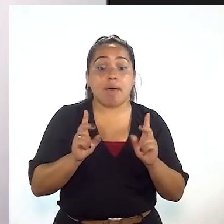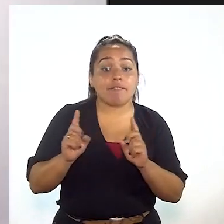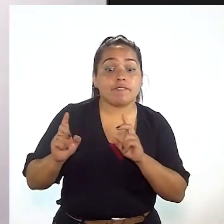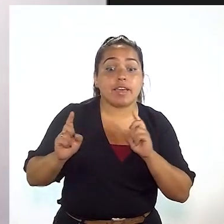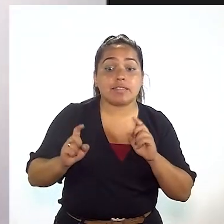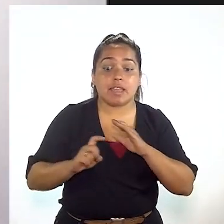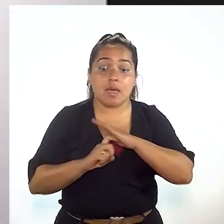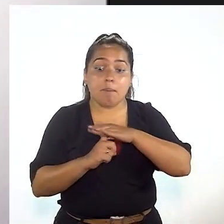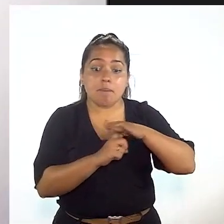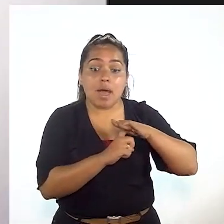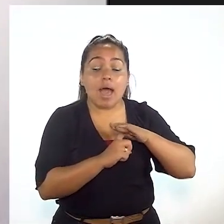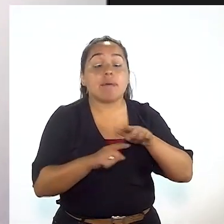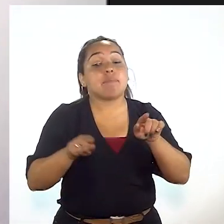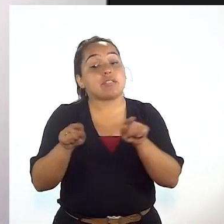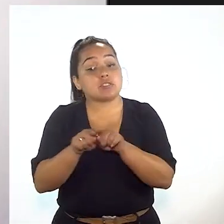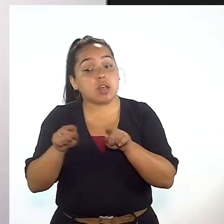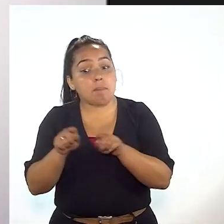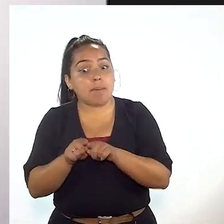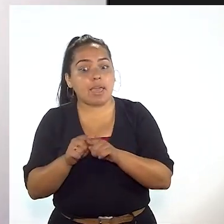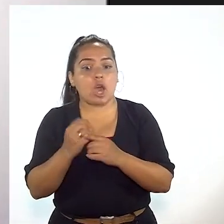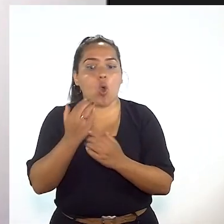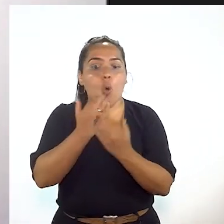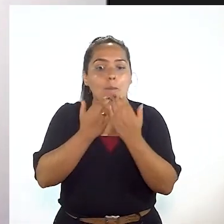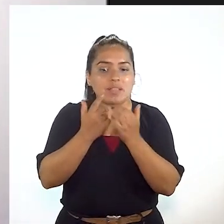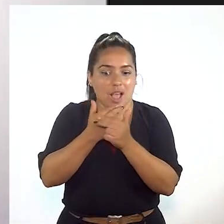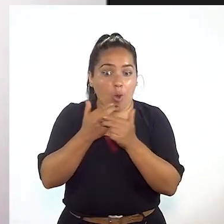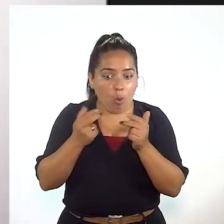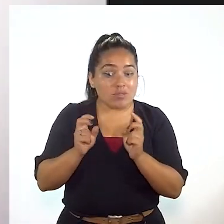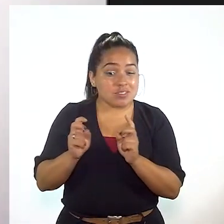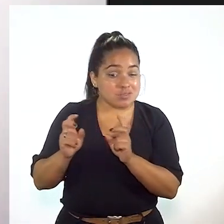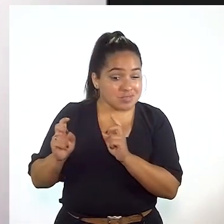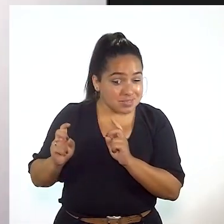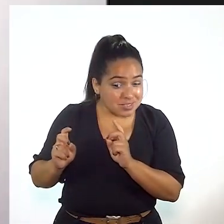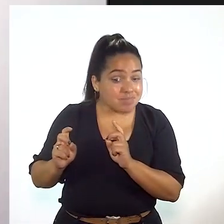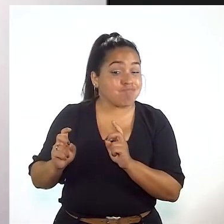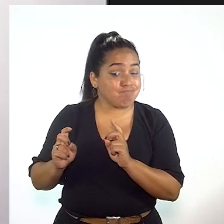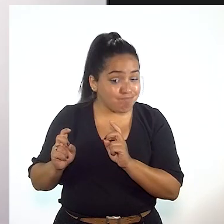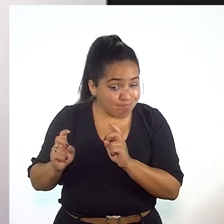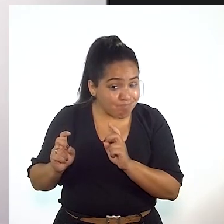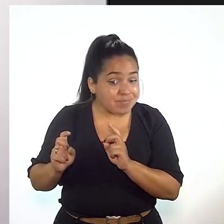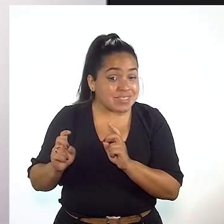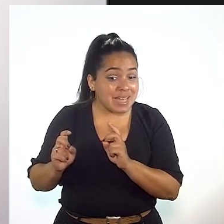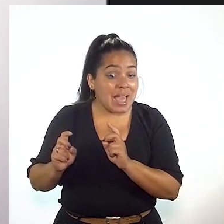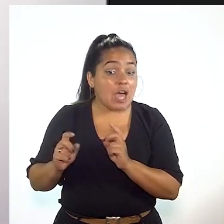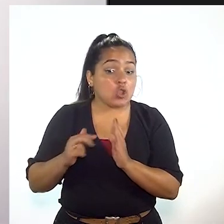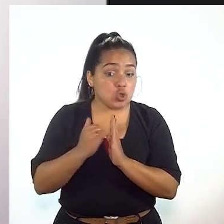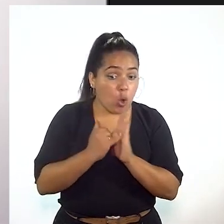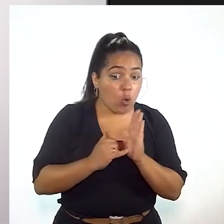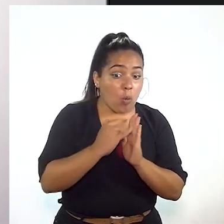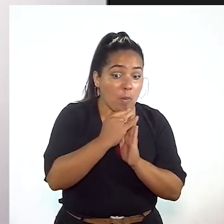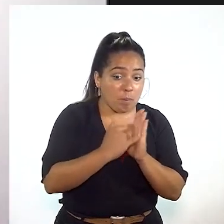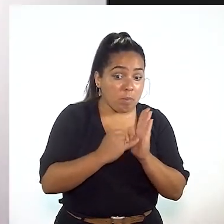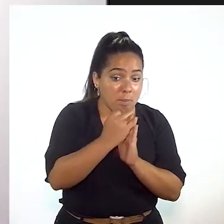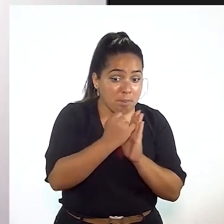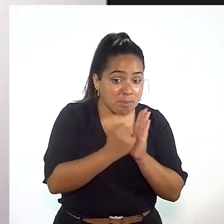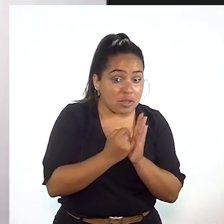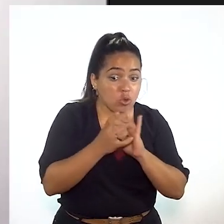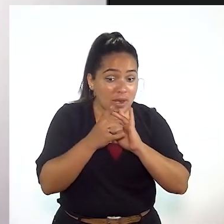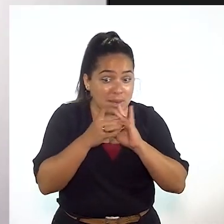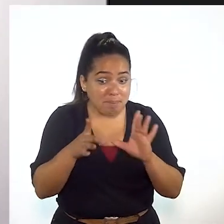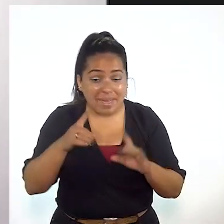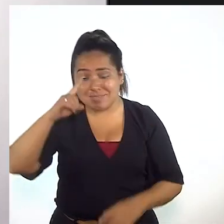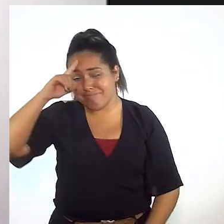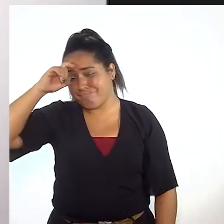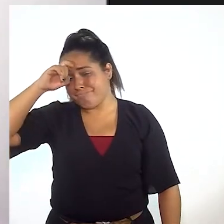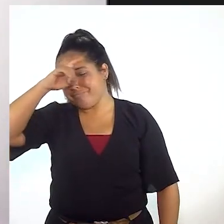sua licença, e não só a licença para empreender numa banca, mas também, como a gente está falando aqui, gastronomia, que também é uma licença muito complicadinha